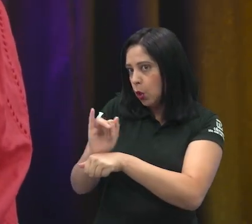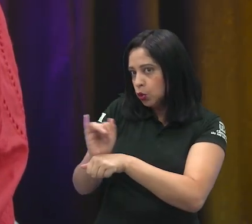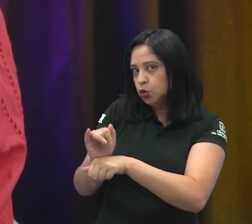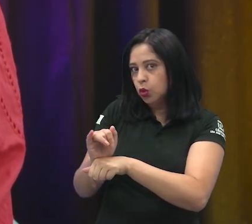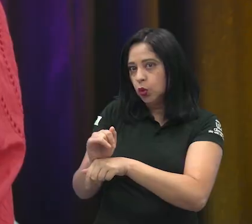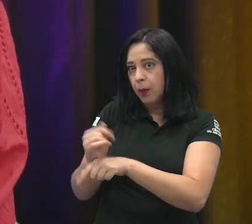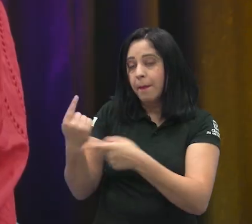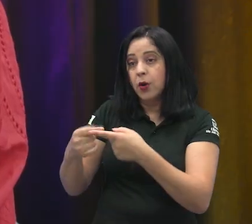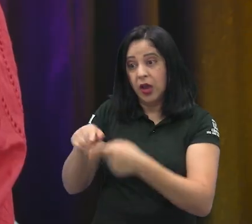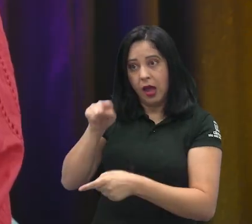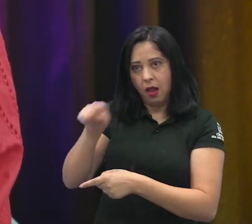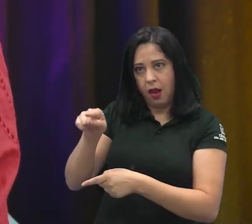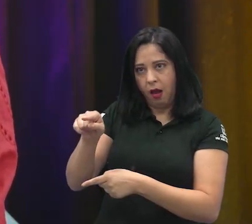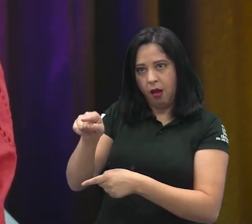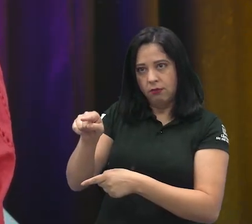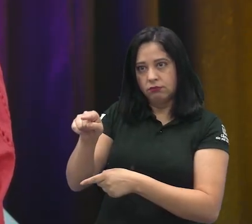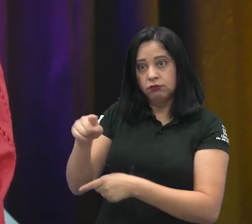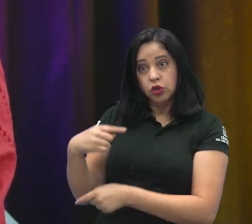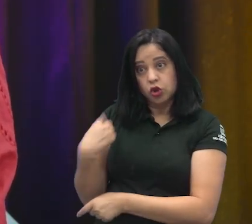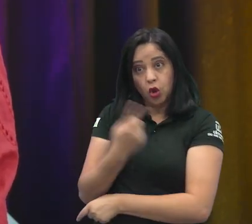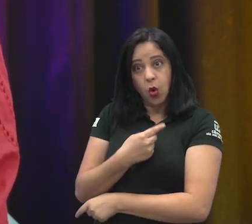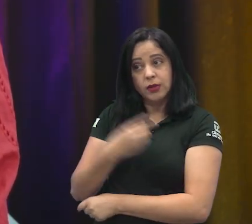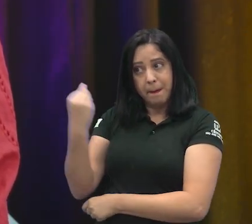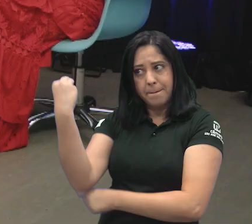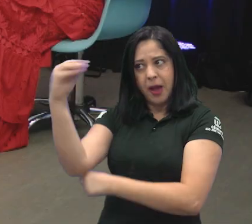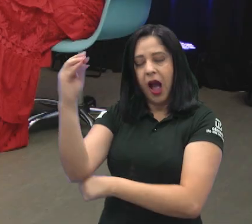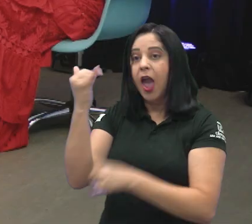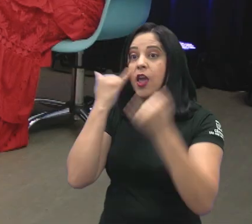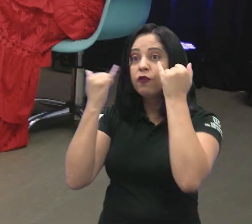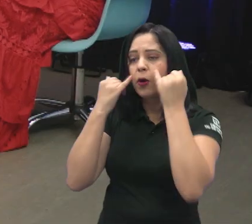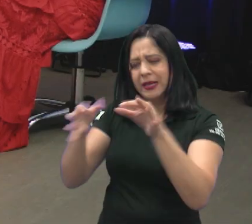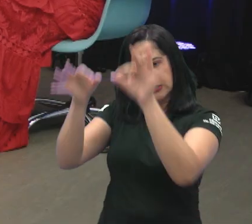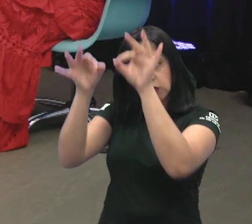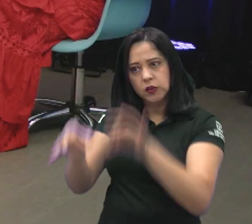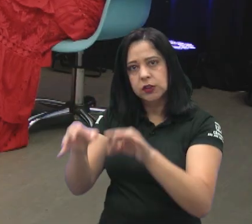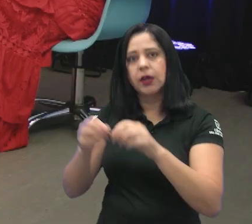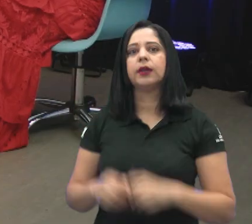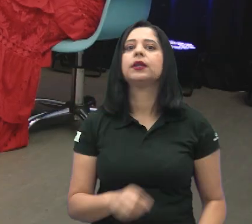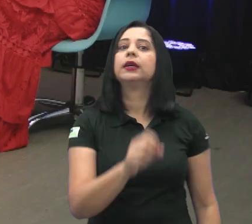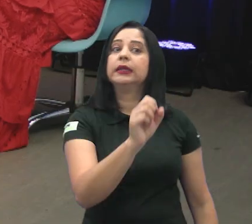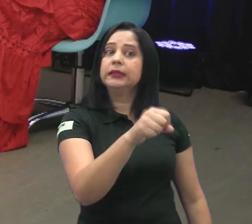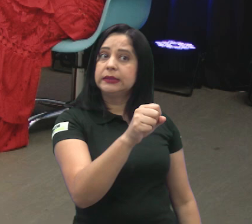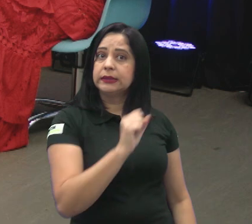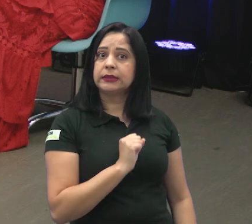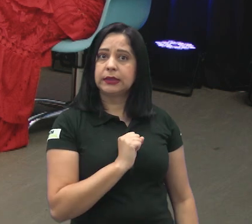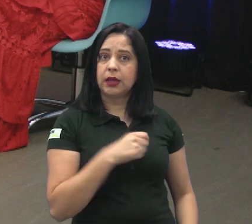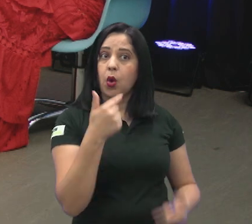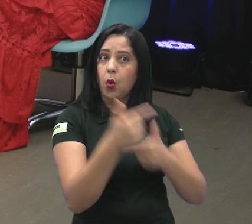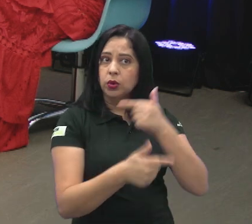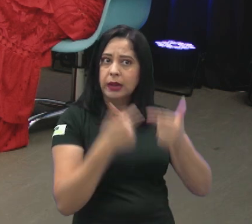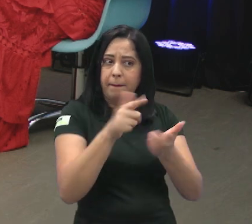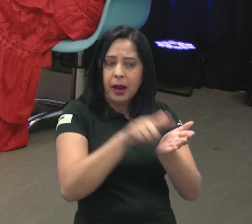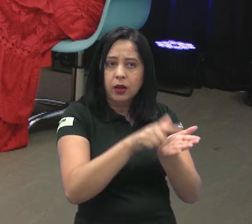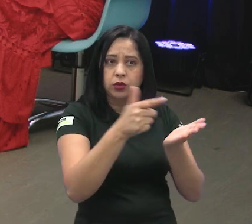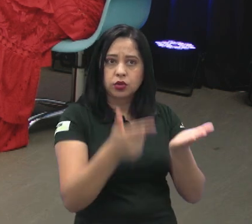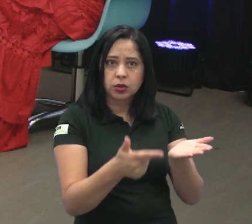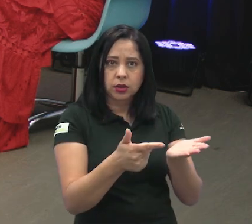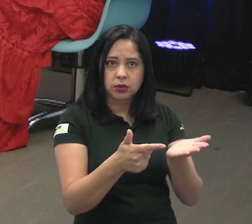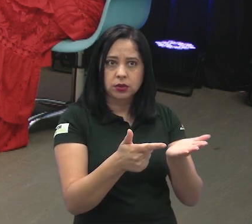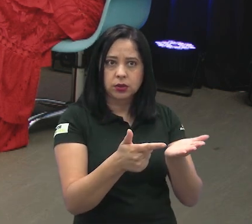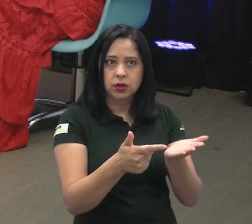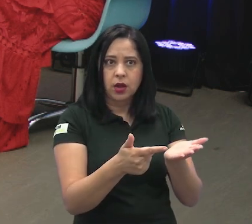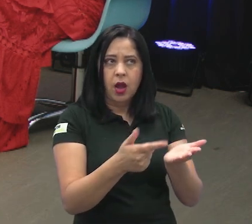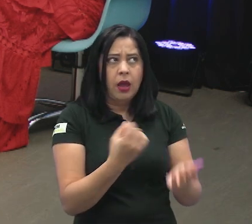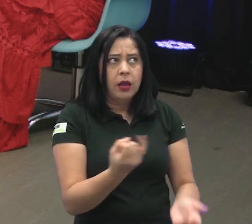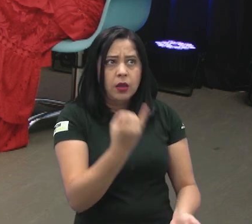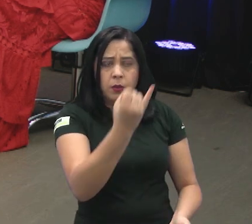pegando a informação de uma fonte segura, né? Sem dúvida, Pri. Assim, o trabalho de apuração no jornalismo, ele é fundamental, né? Os programas